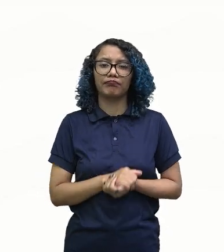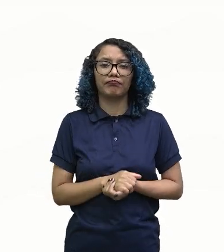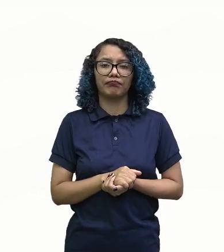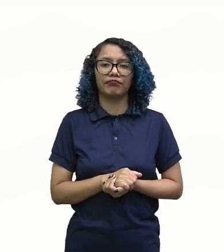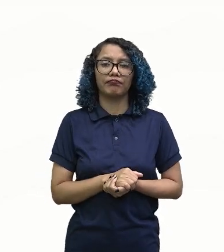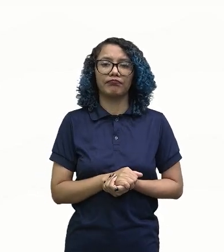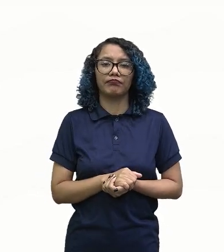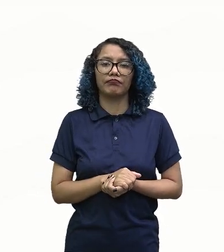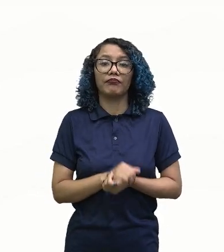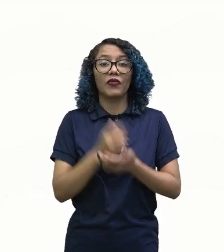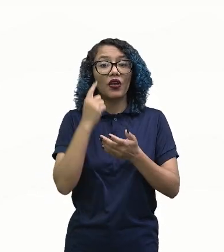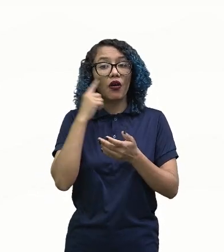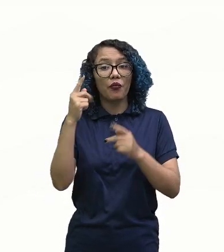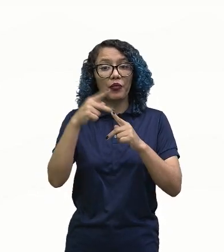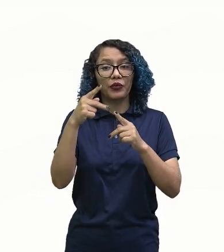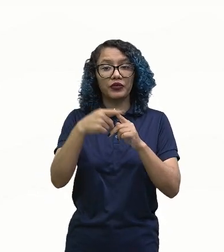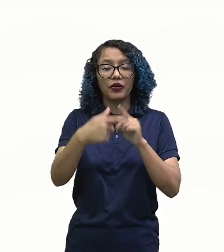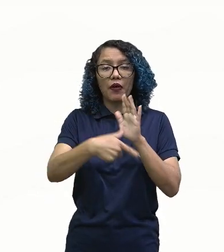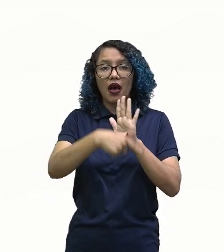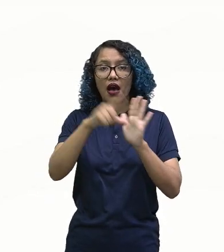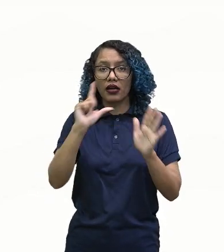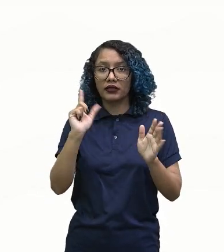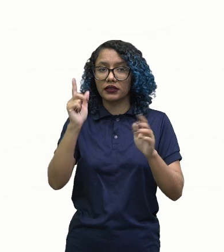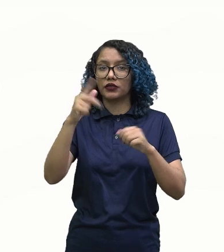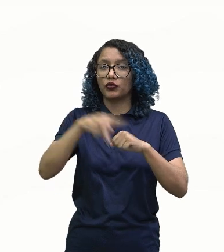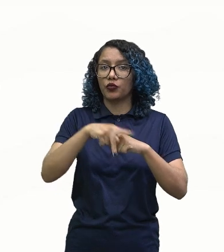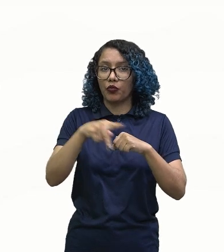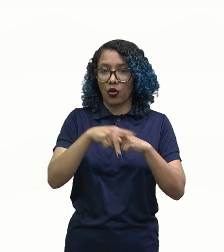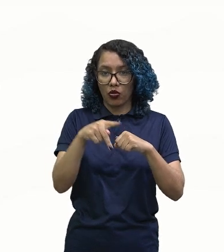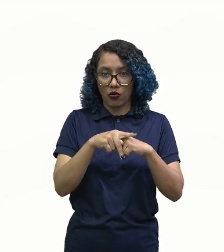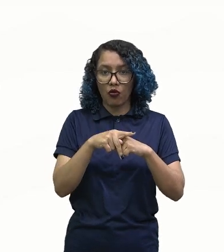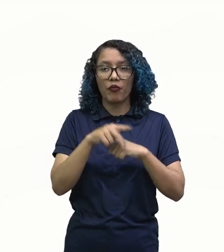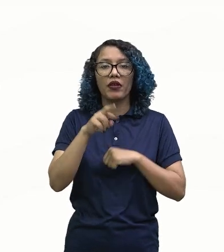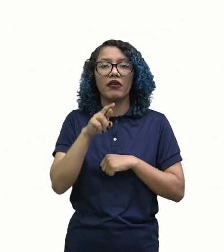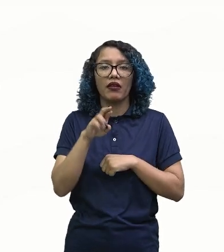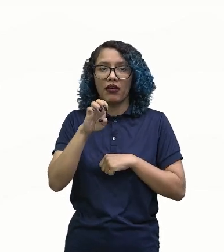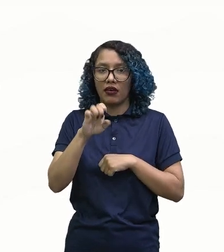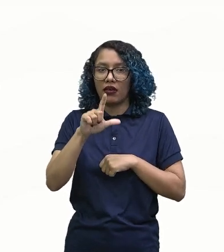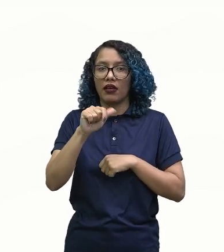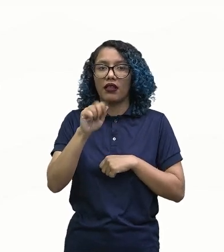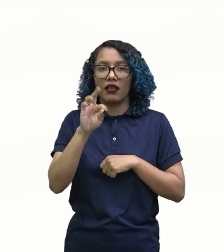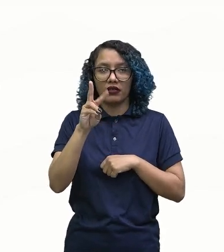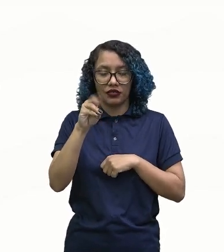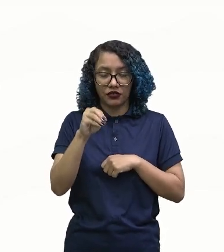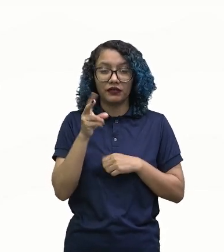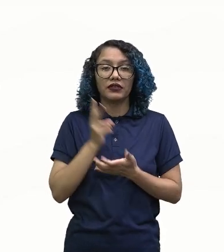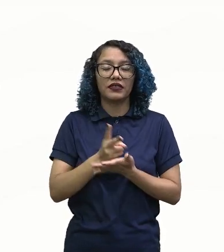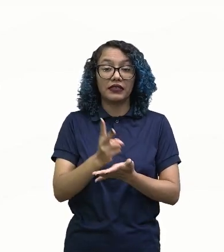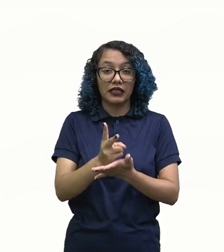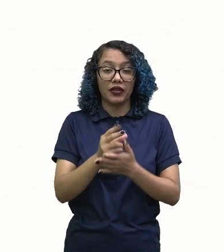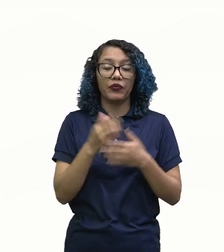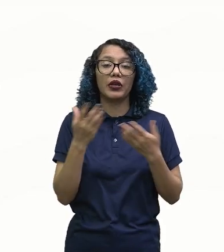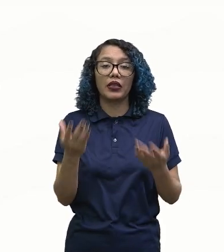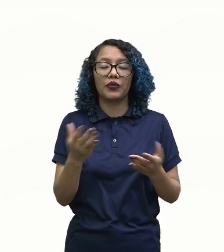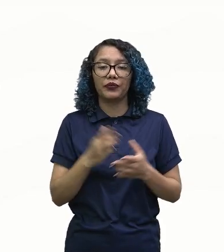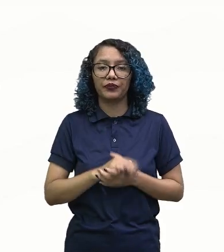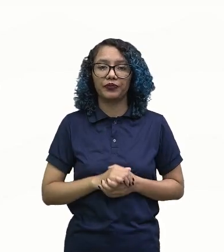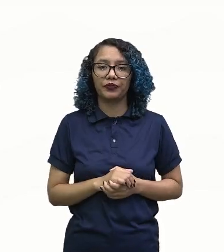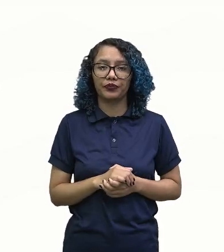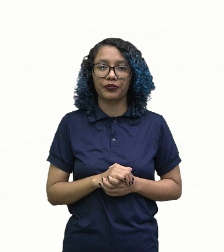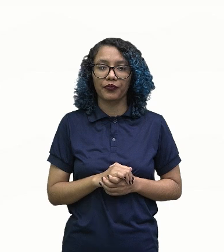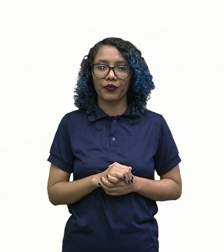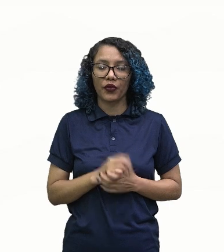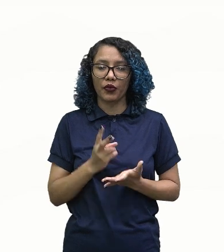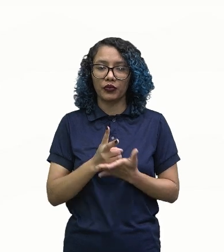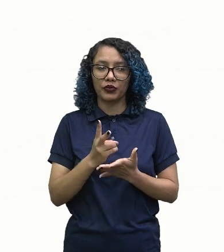aparece antes do pronome relativo, ok? Sempre vai ser assim. Falando de pronome relativo, eu quero que vocês vejam